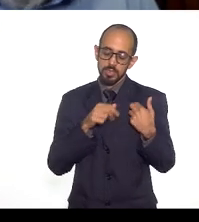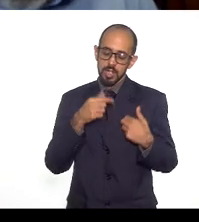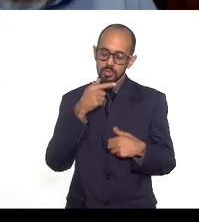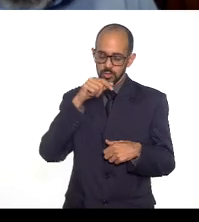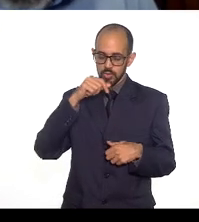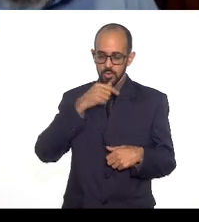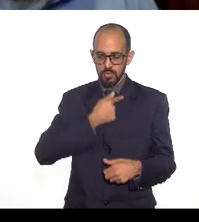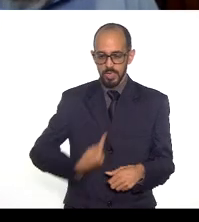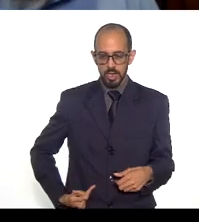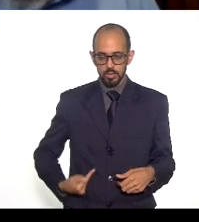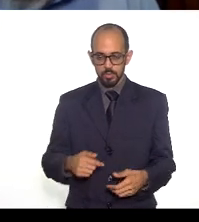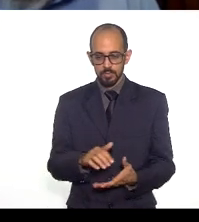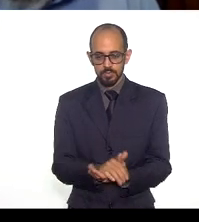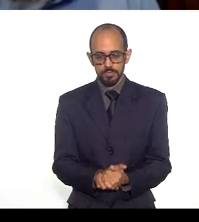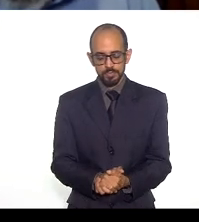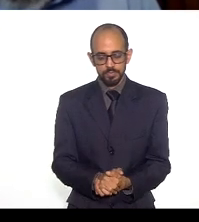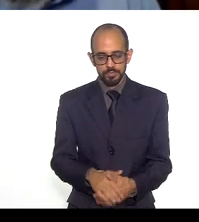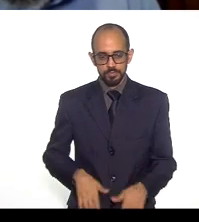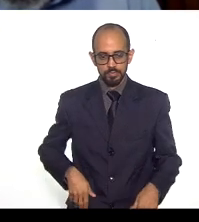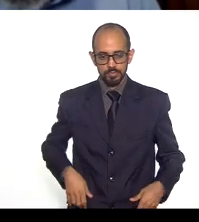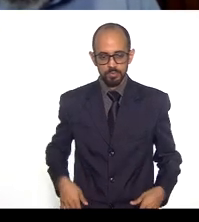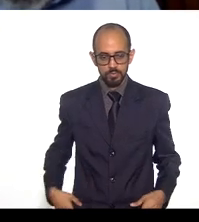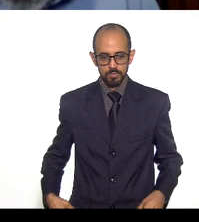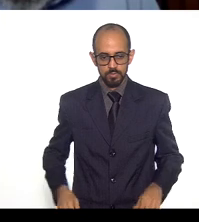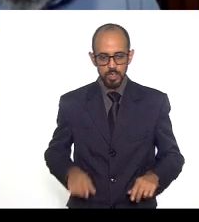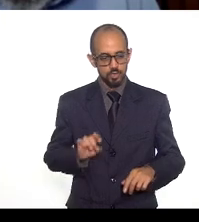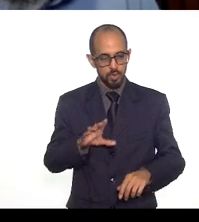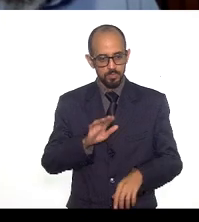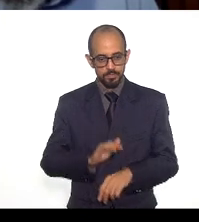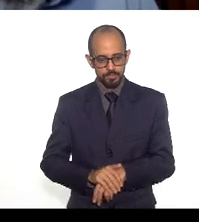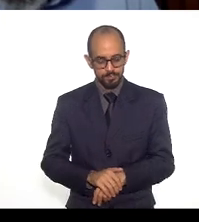então é autorismo. É isso.